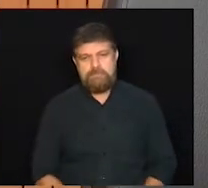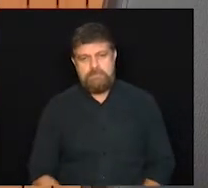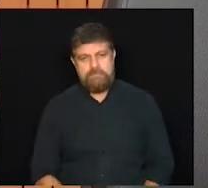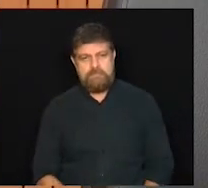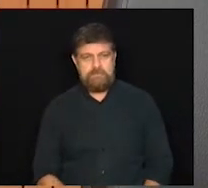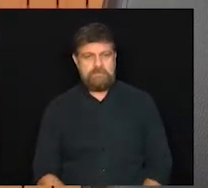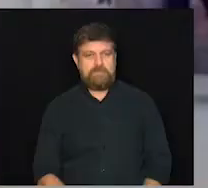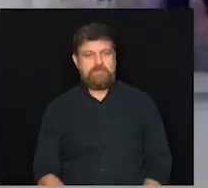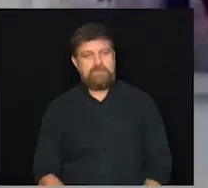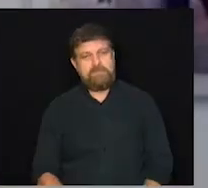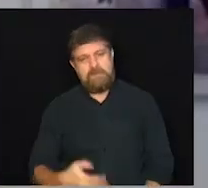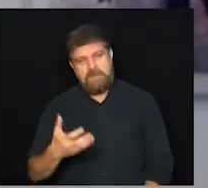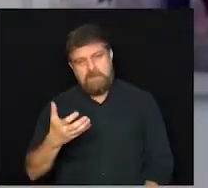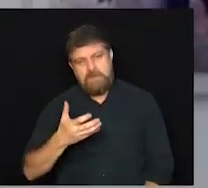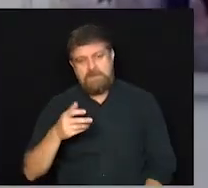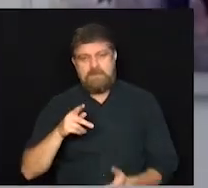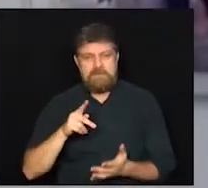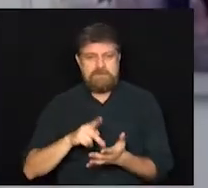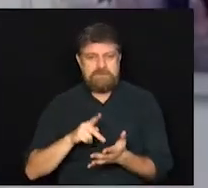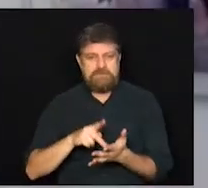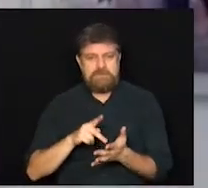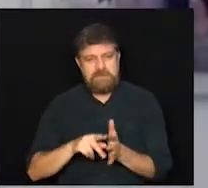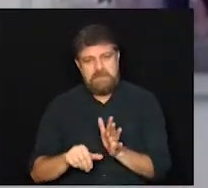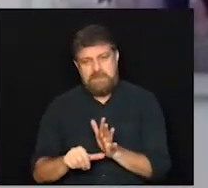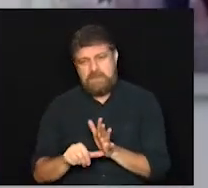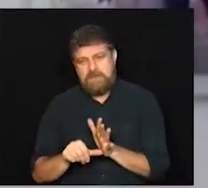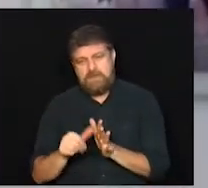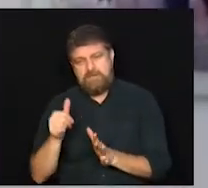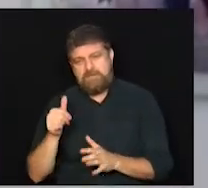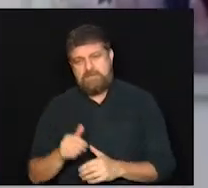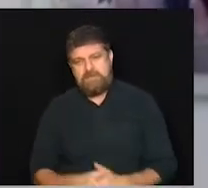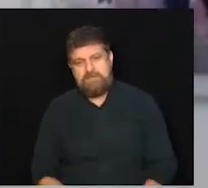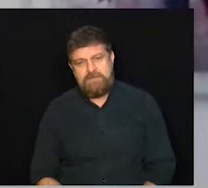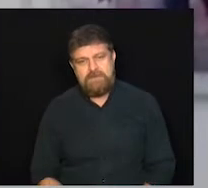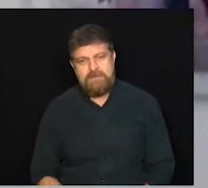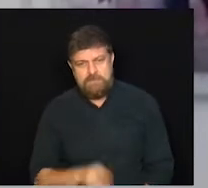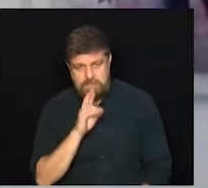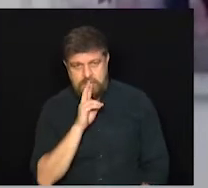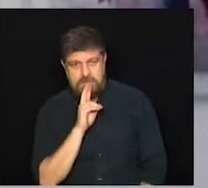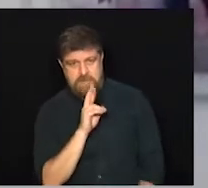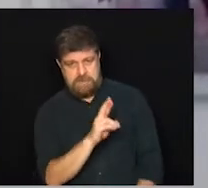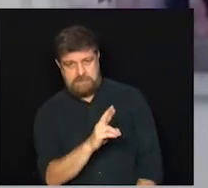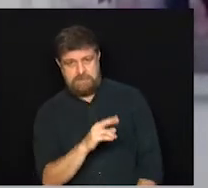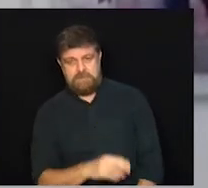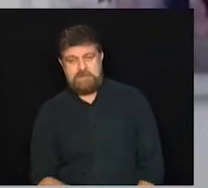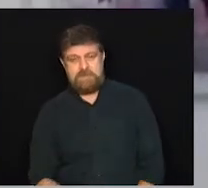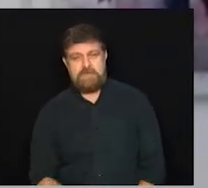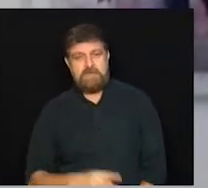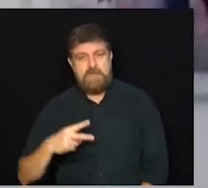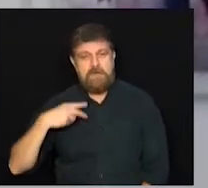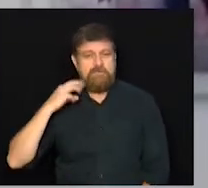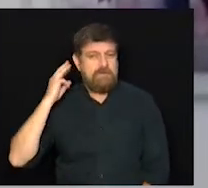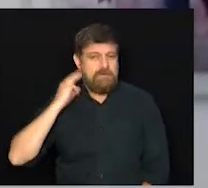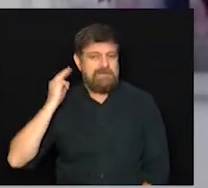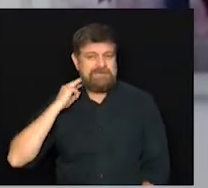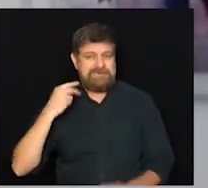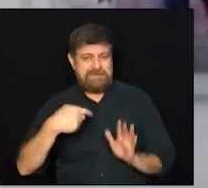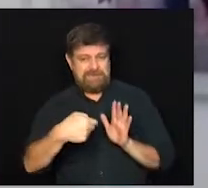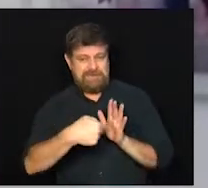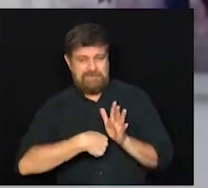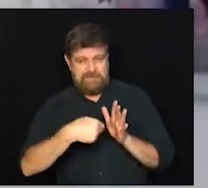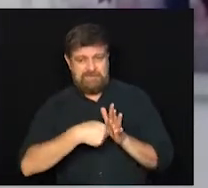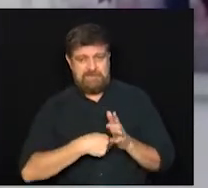Bom, então eu queria, na verdade, vou primeiro responder um pouco a pergunta sobre